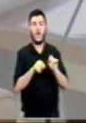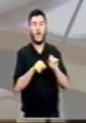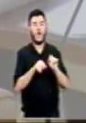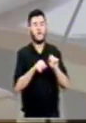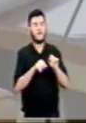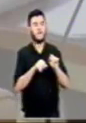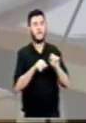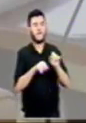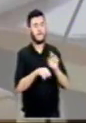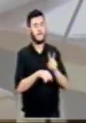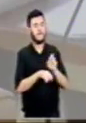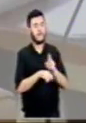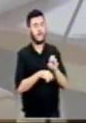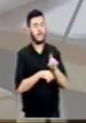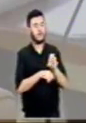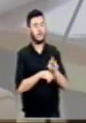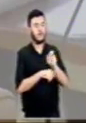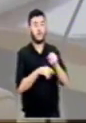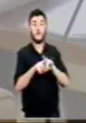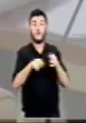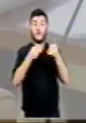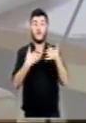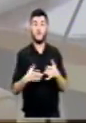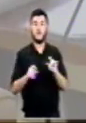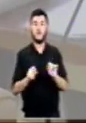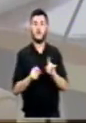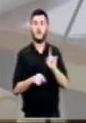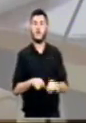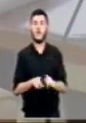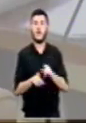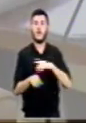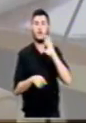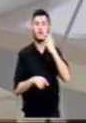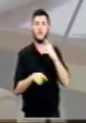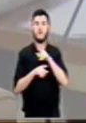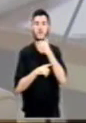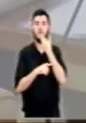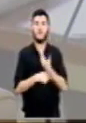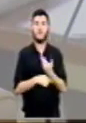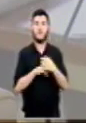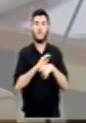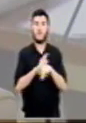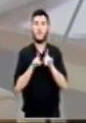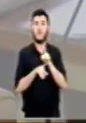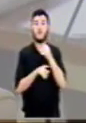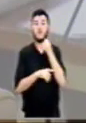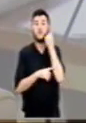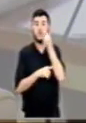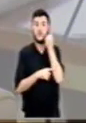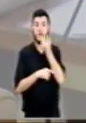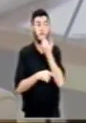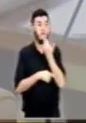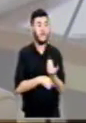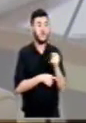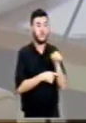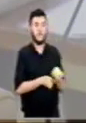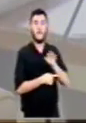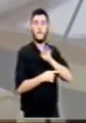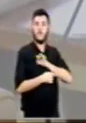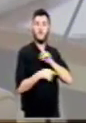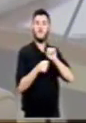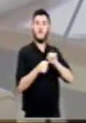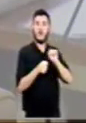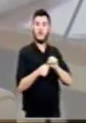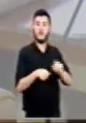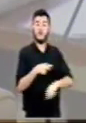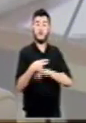Menciona-se no expediente que tal providência é fruto da solicitação do parlamentar. Segundo, ofício